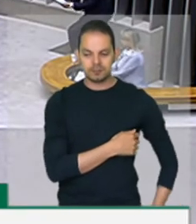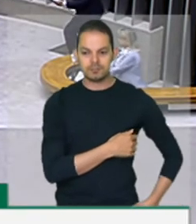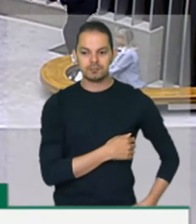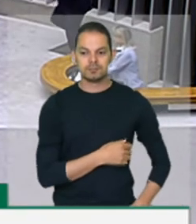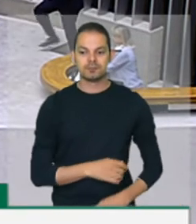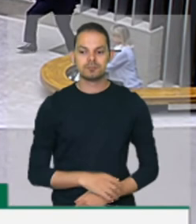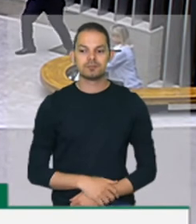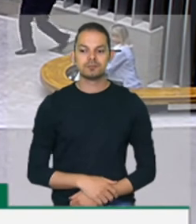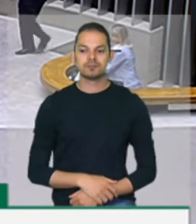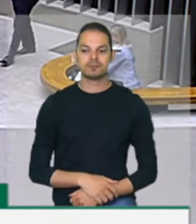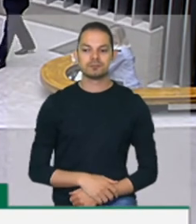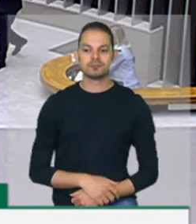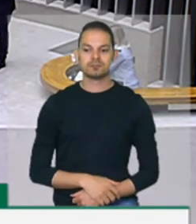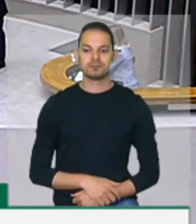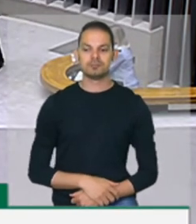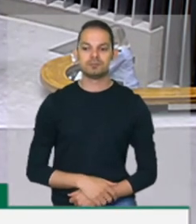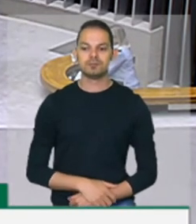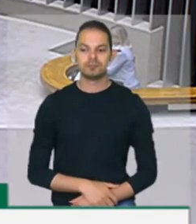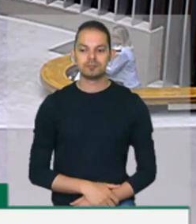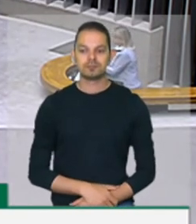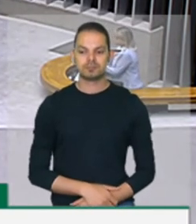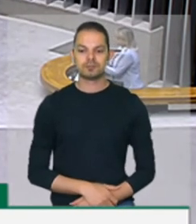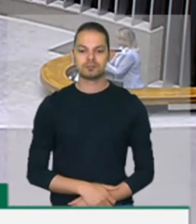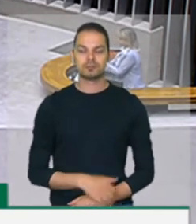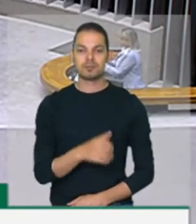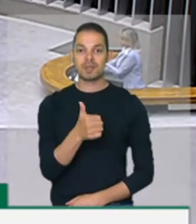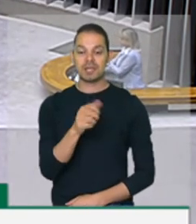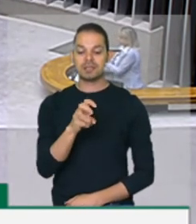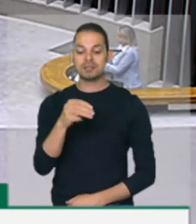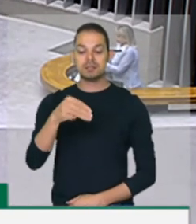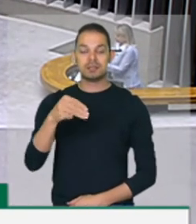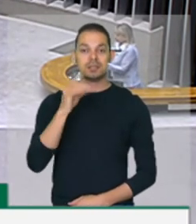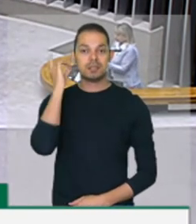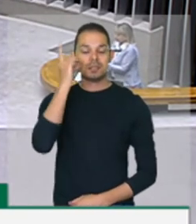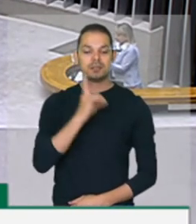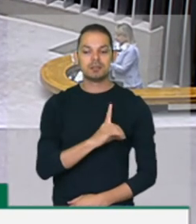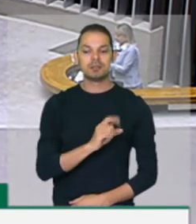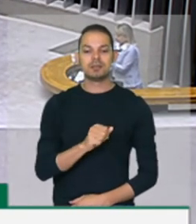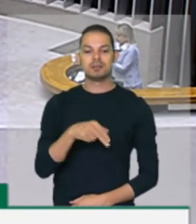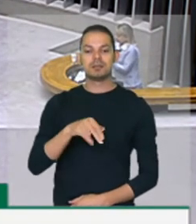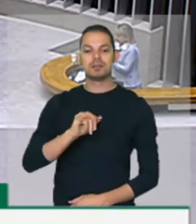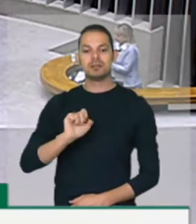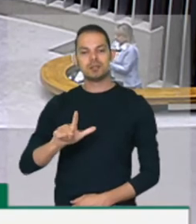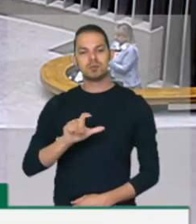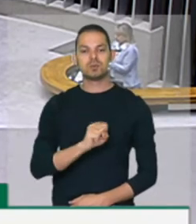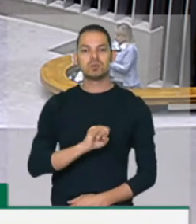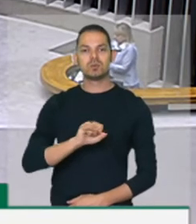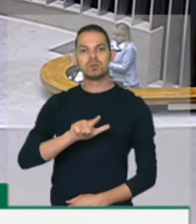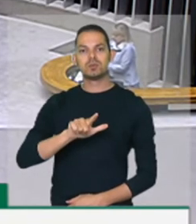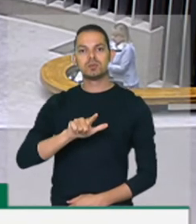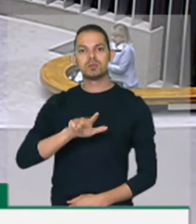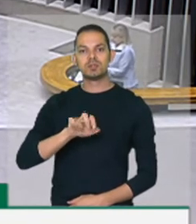Com a palavra, por 15 minutos, o deputado Daniel Silveira.